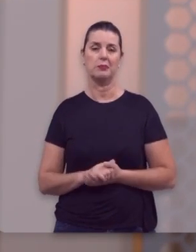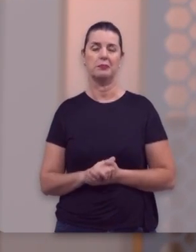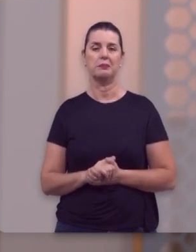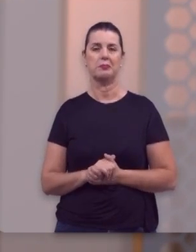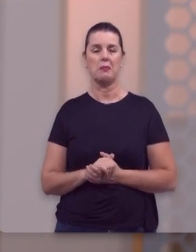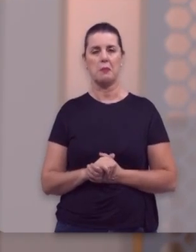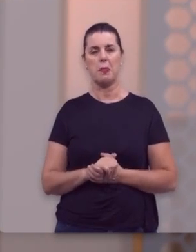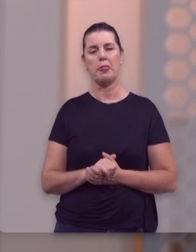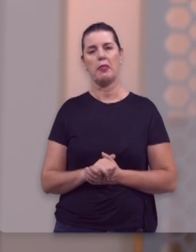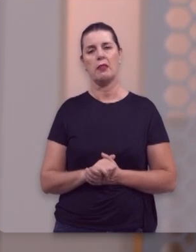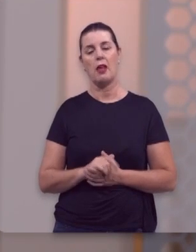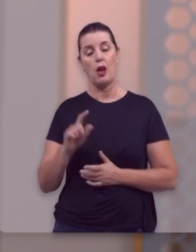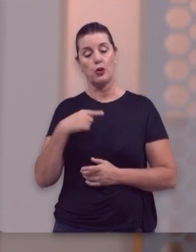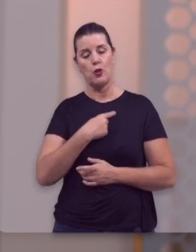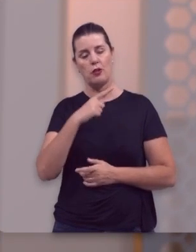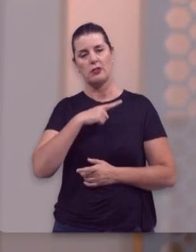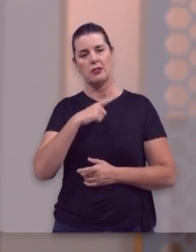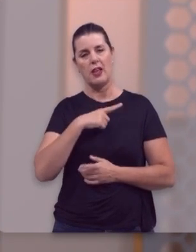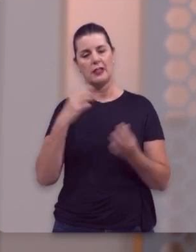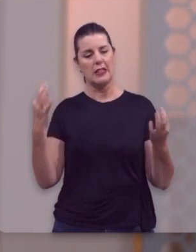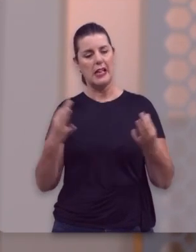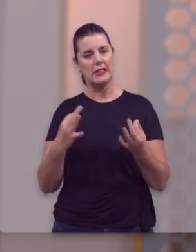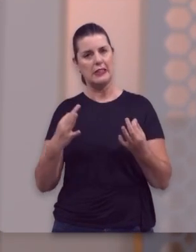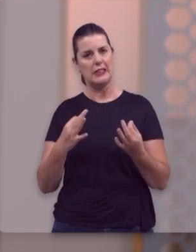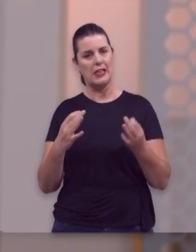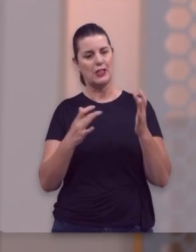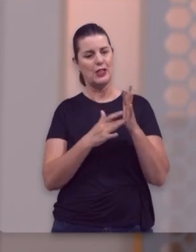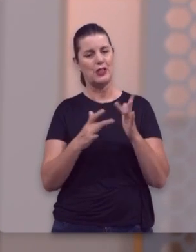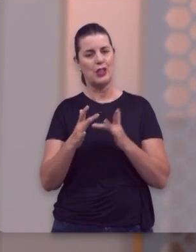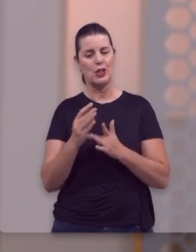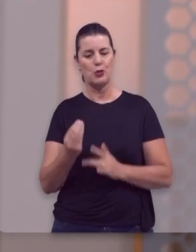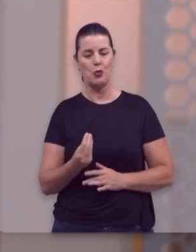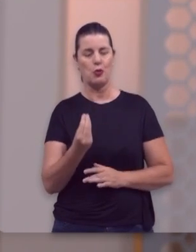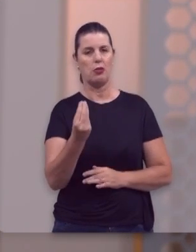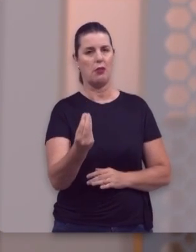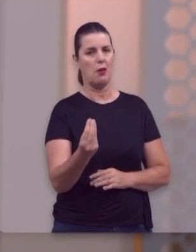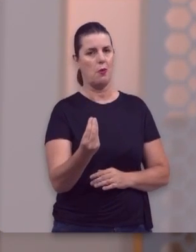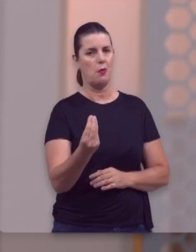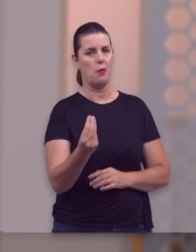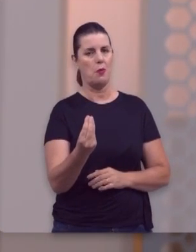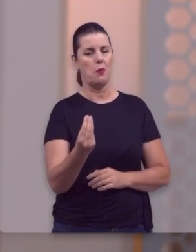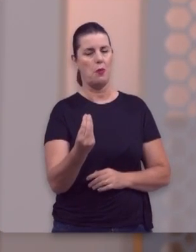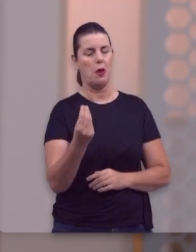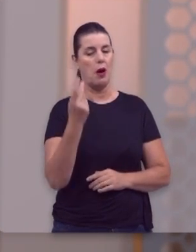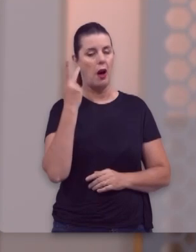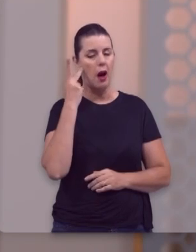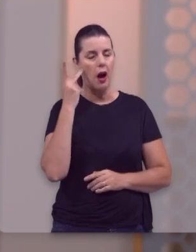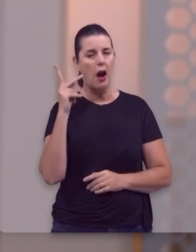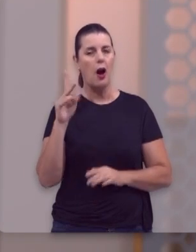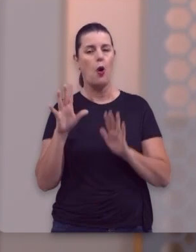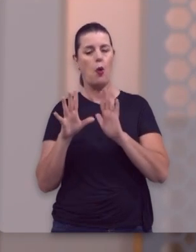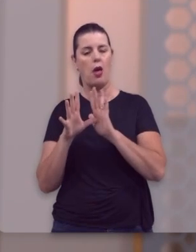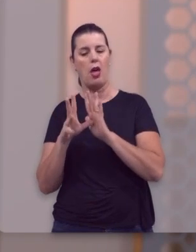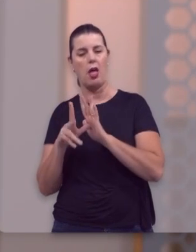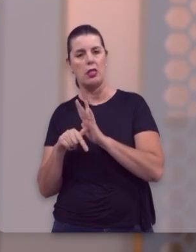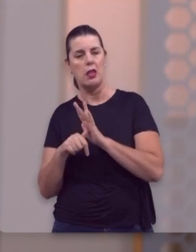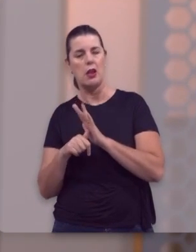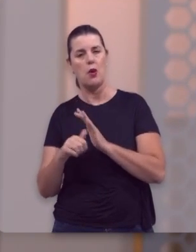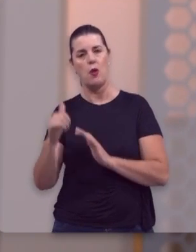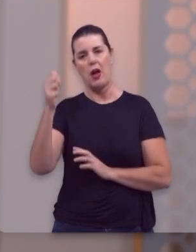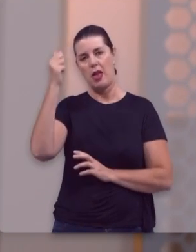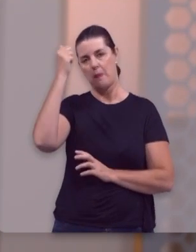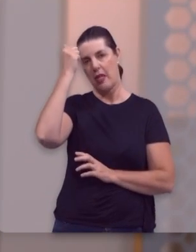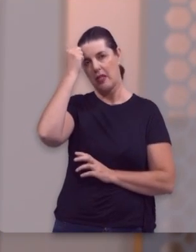nós temos a convicção que Jesus deu àquele ladrão arrependido ao seu lado na cruz, seu